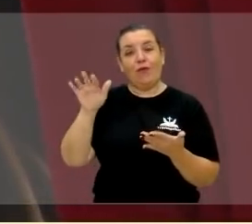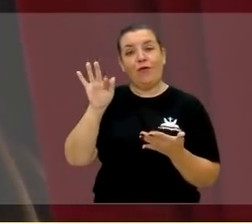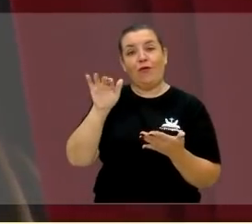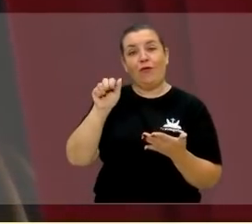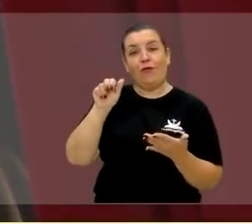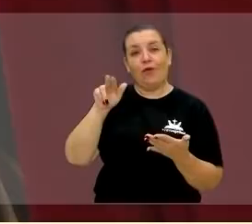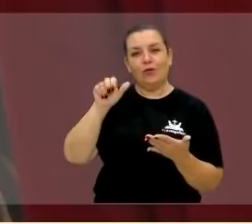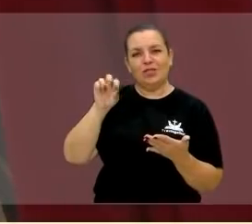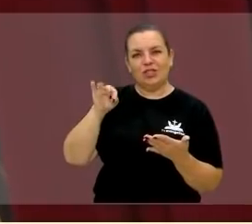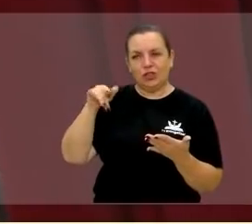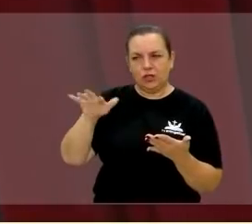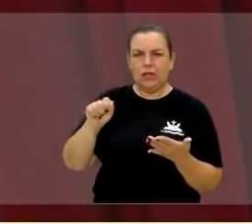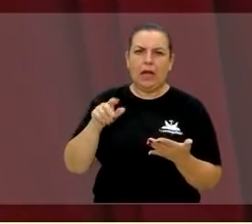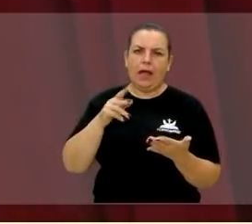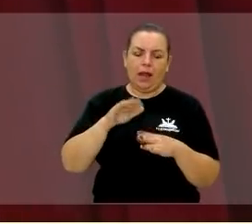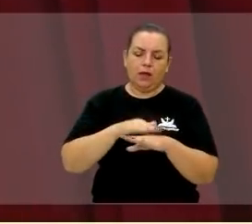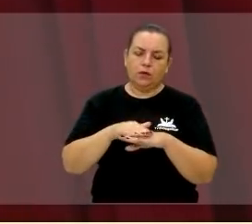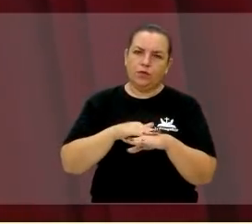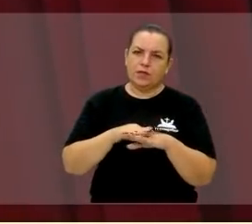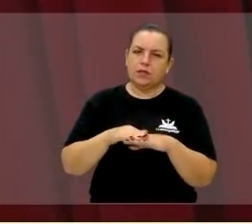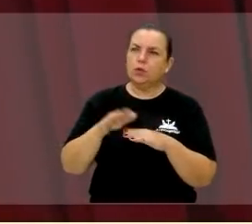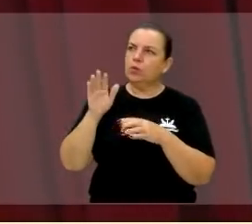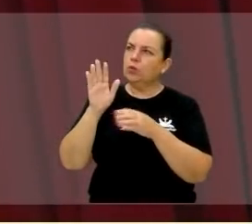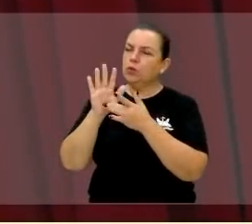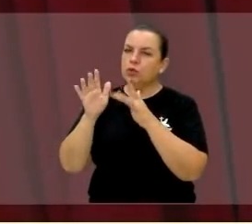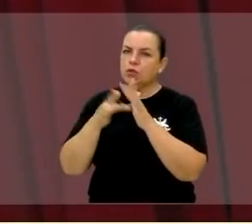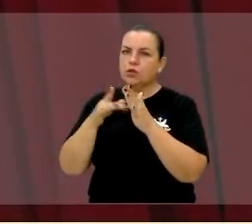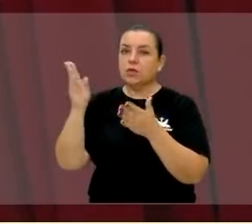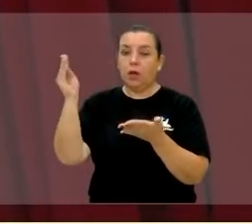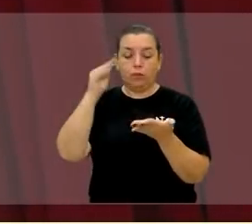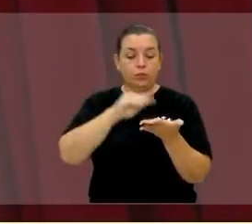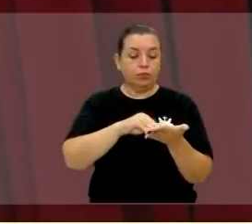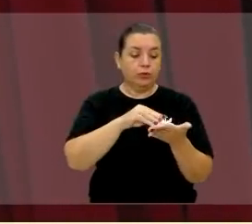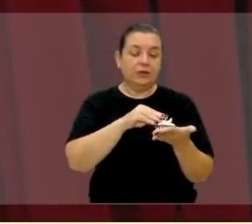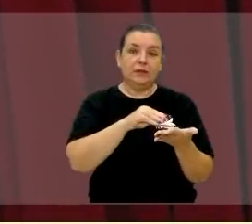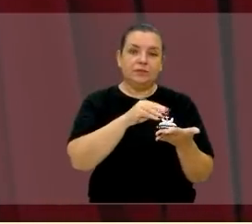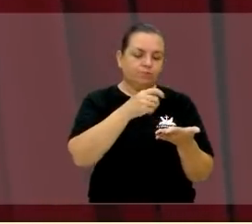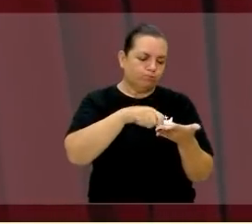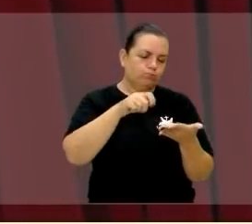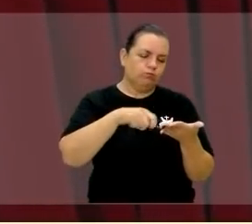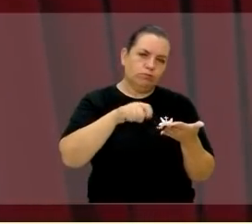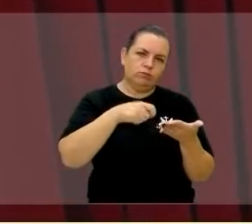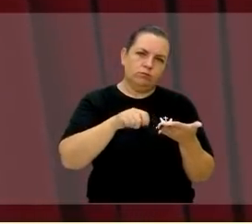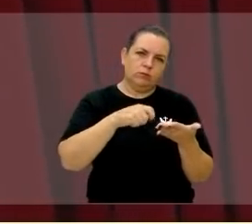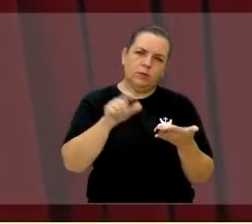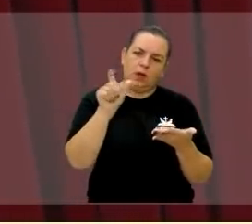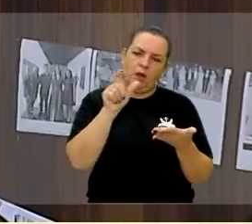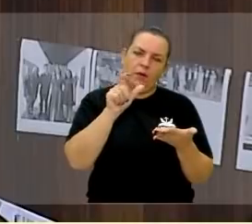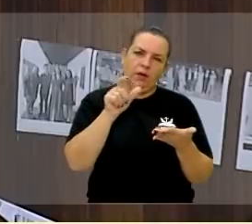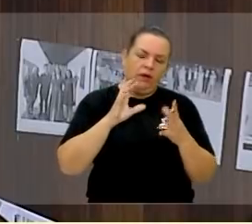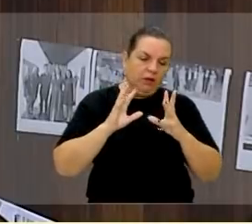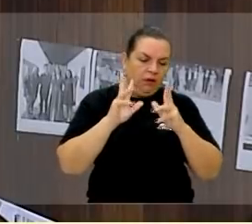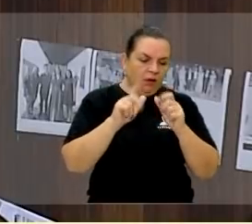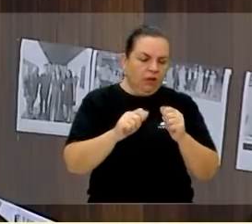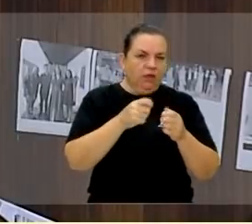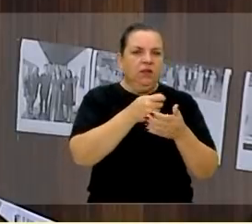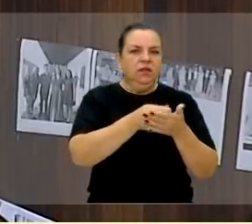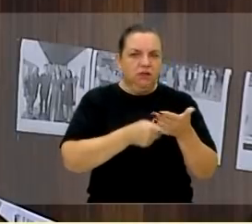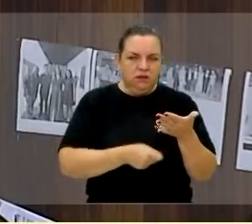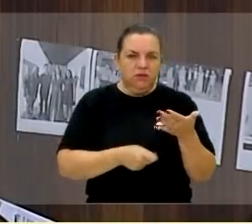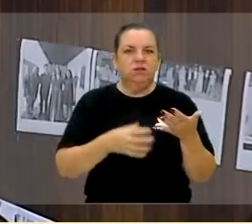Jesus, a palavra que aparece em praticamente todos os textos, de